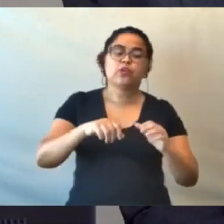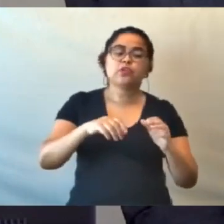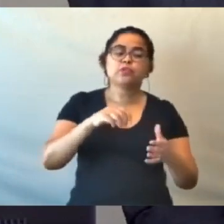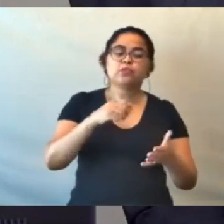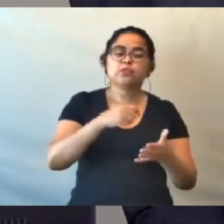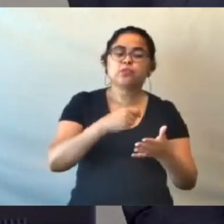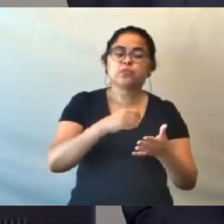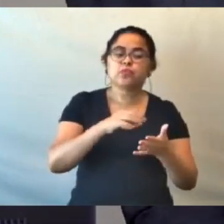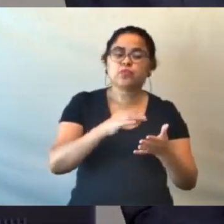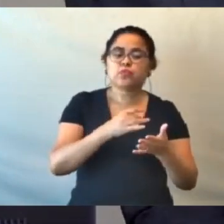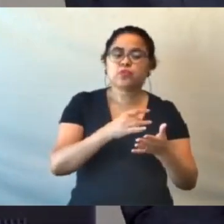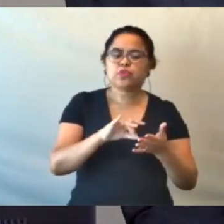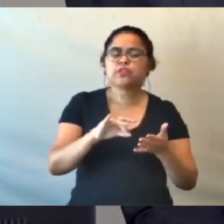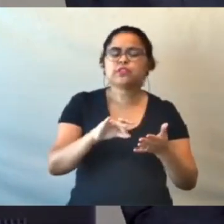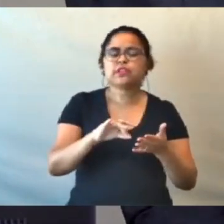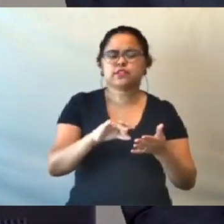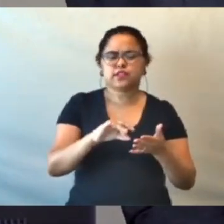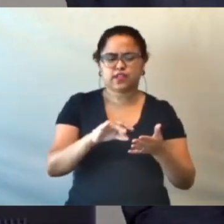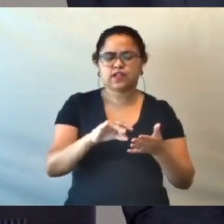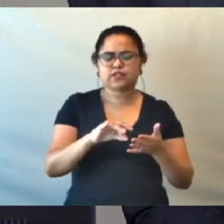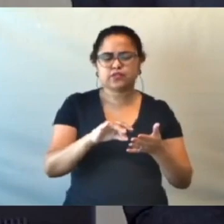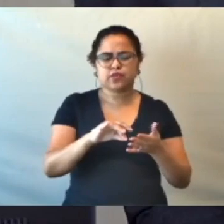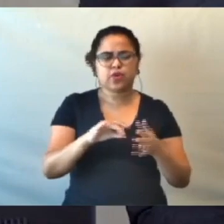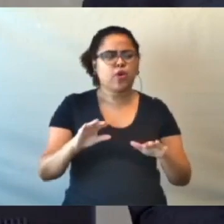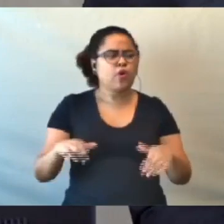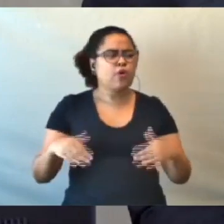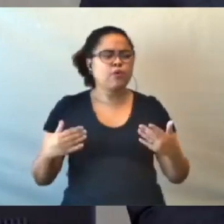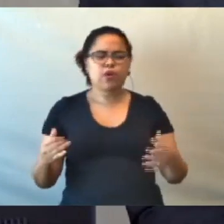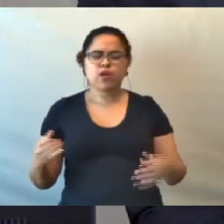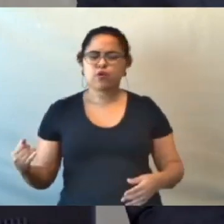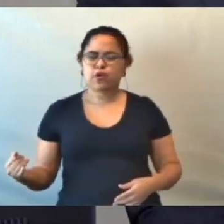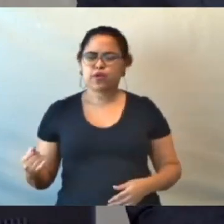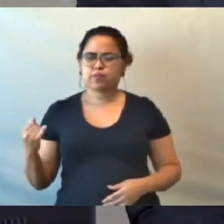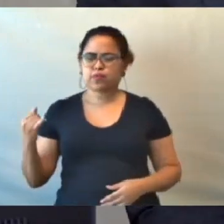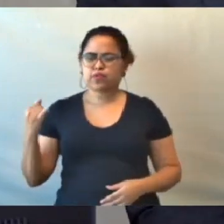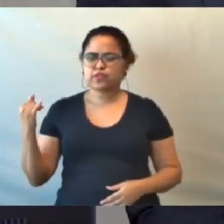é a importância da acreditação do laboratório.